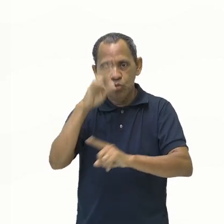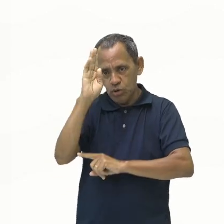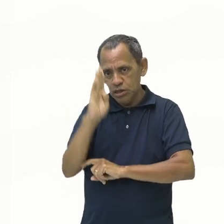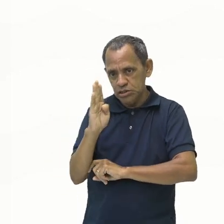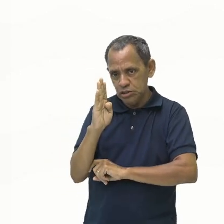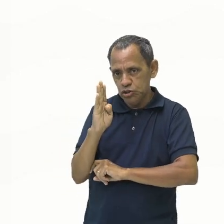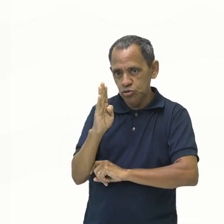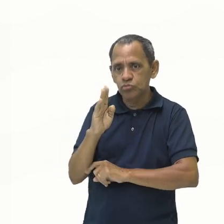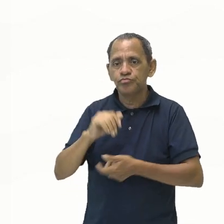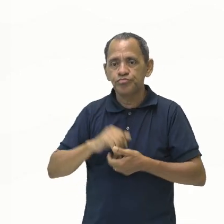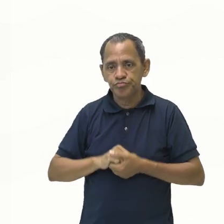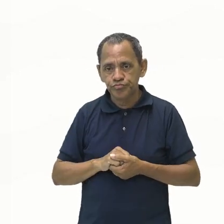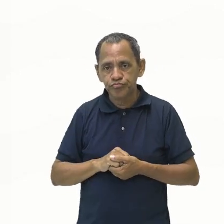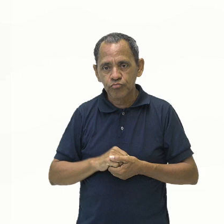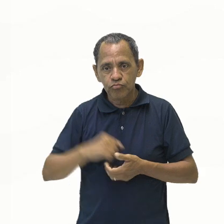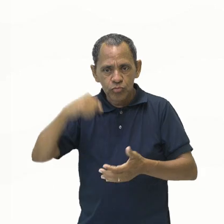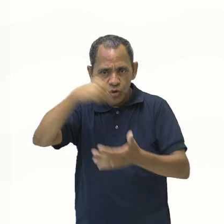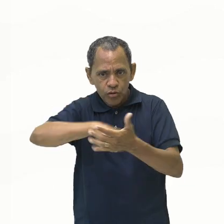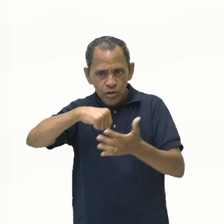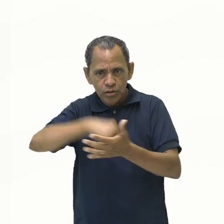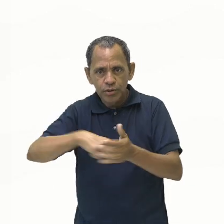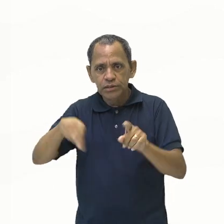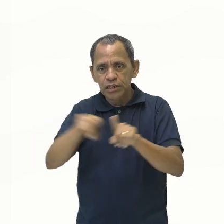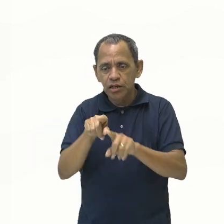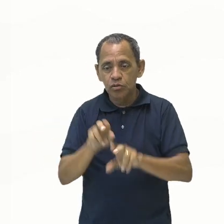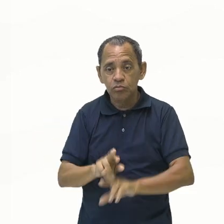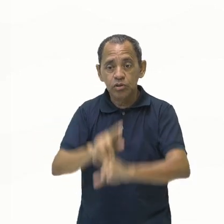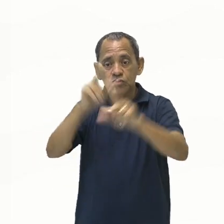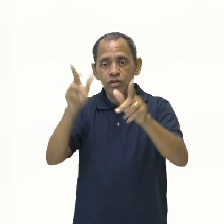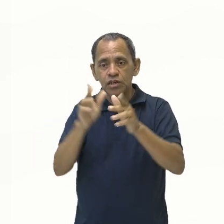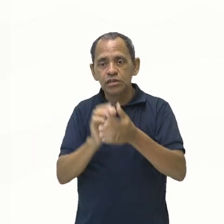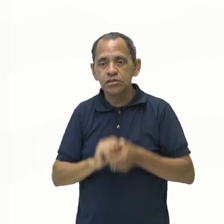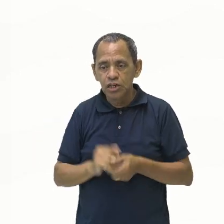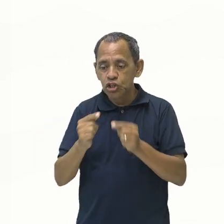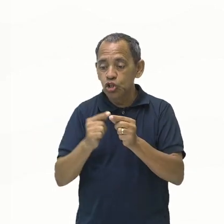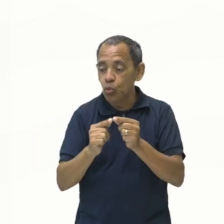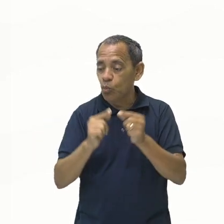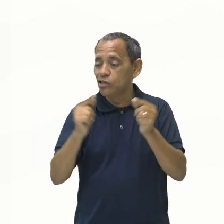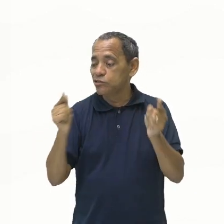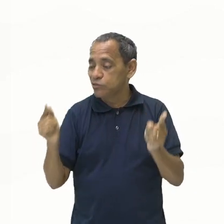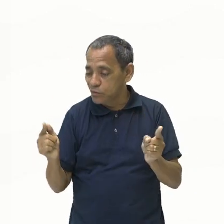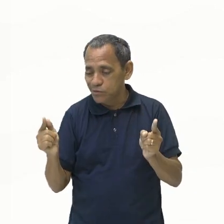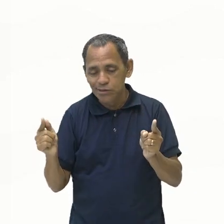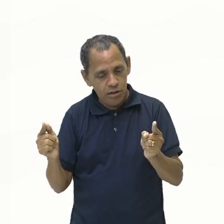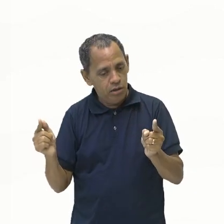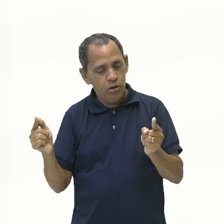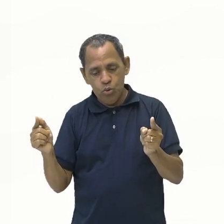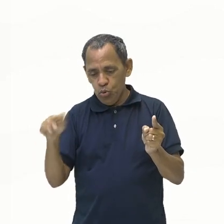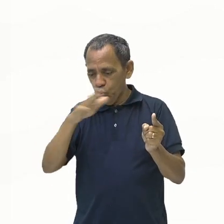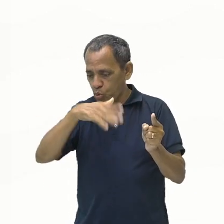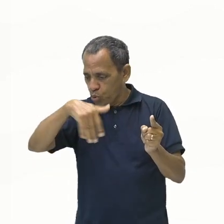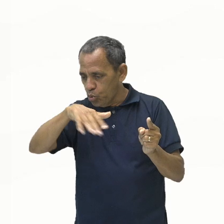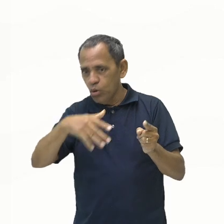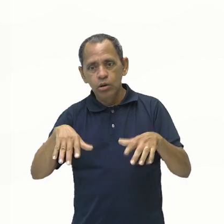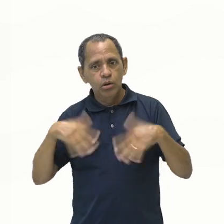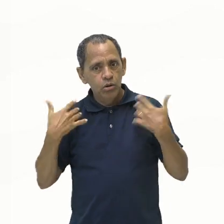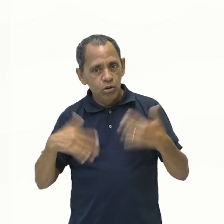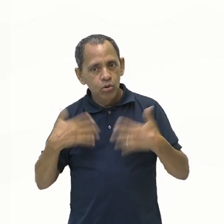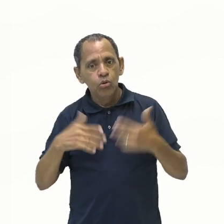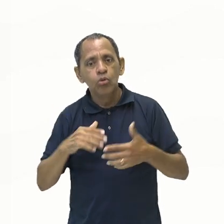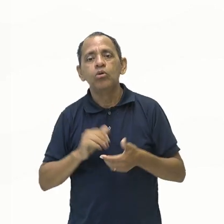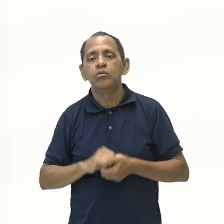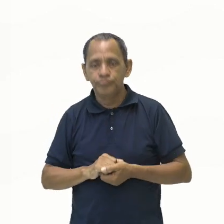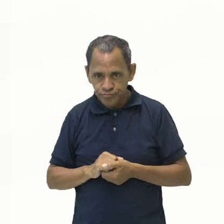enfrenta, ele acaba trazendo esse abismo, né? Nós temos várias pessoas que têm capacitação, que têm níveis de escolaridade,